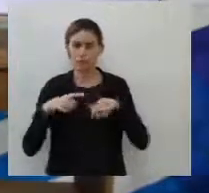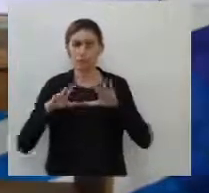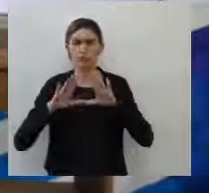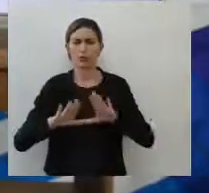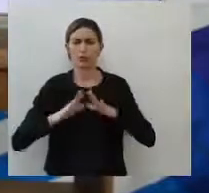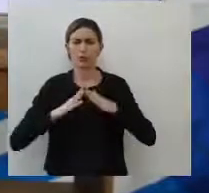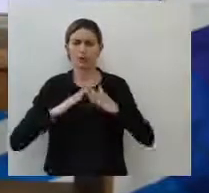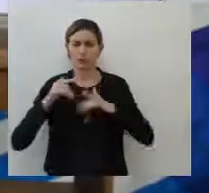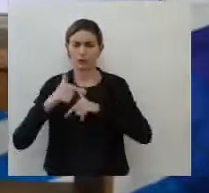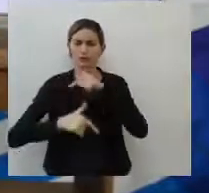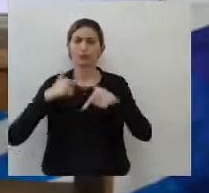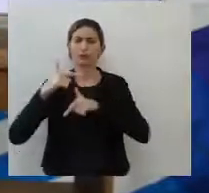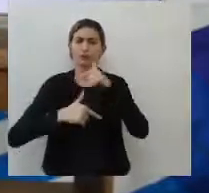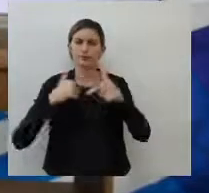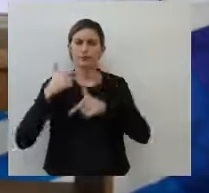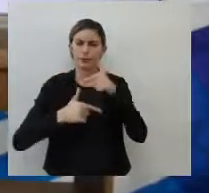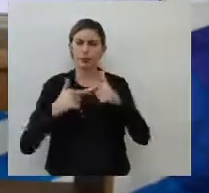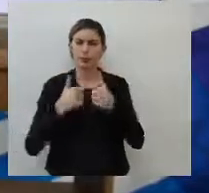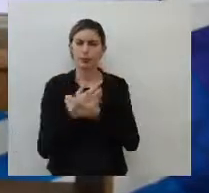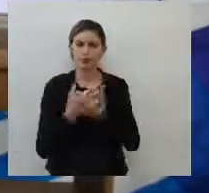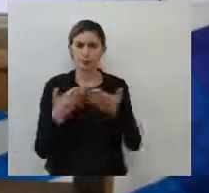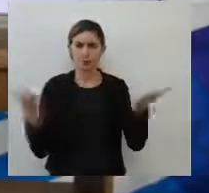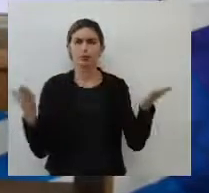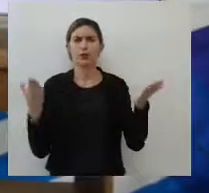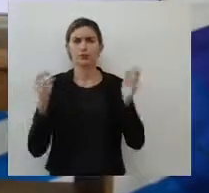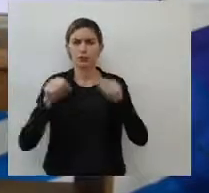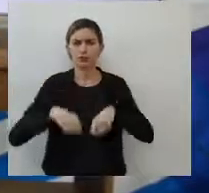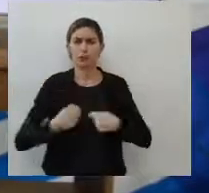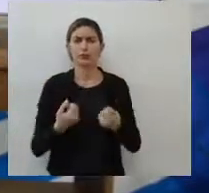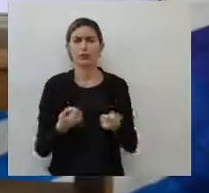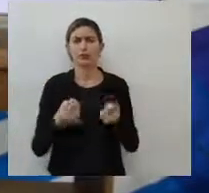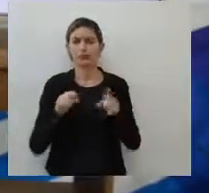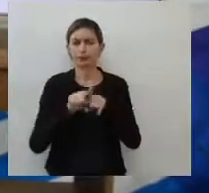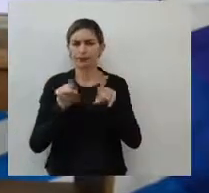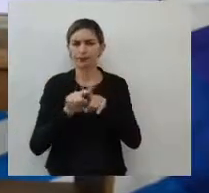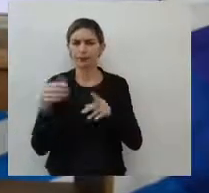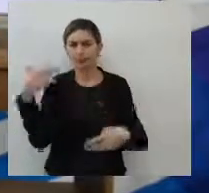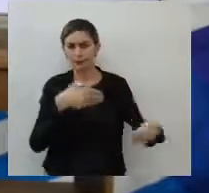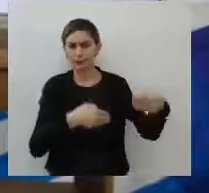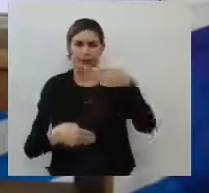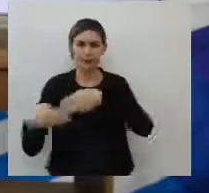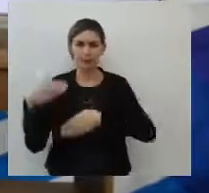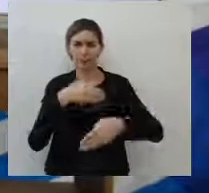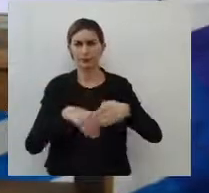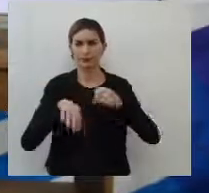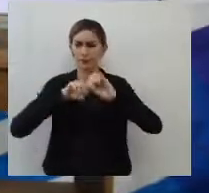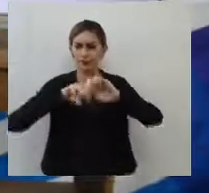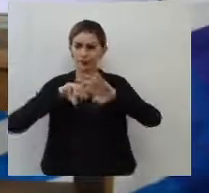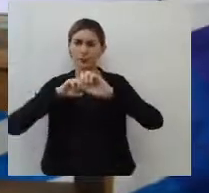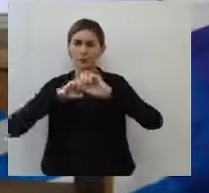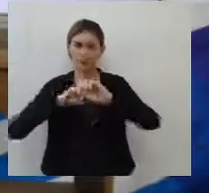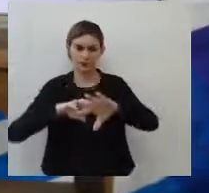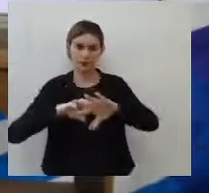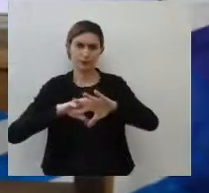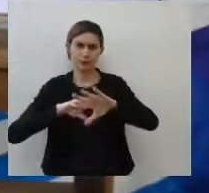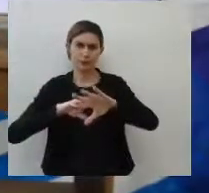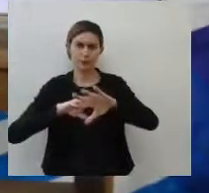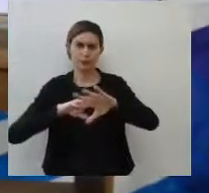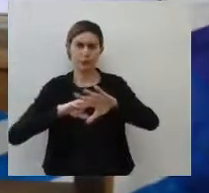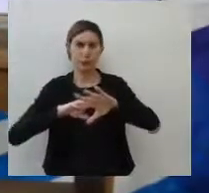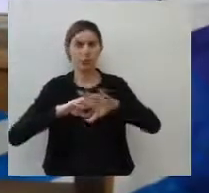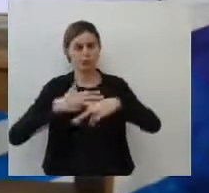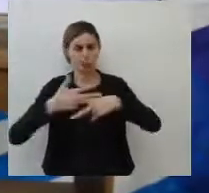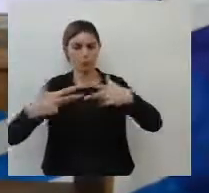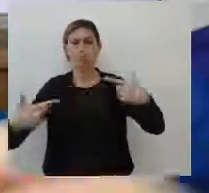casa, trabalhando, para que você possa ter também acesso a uma educação